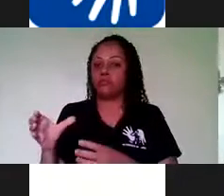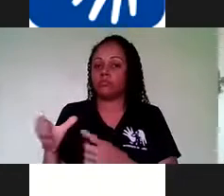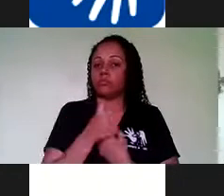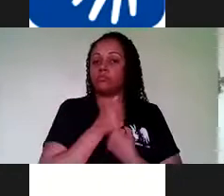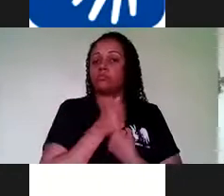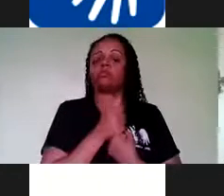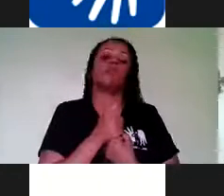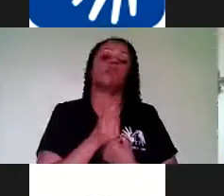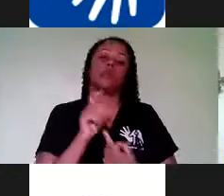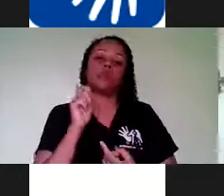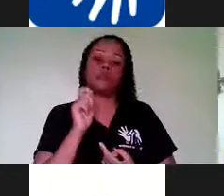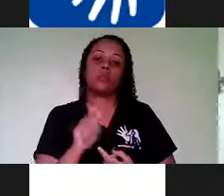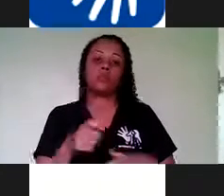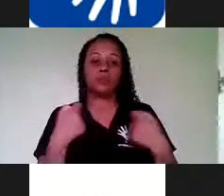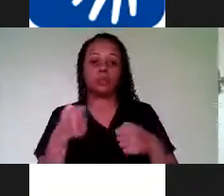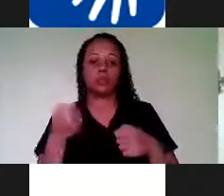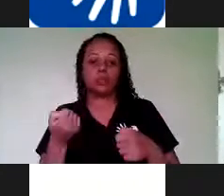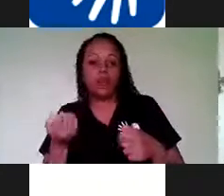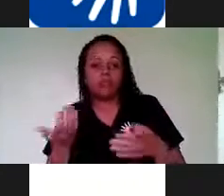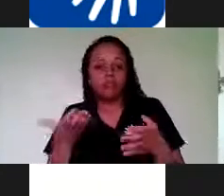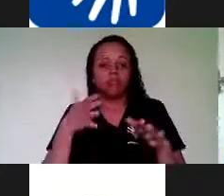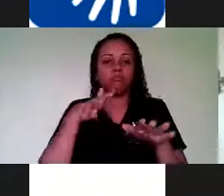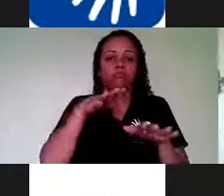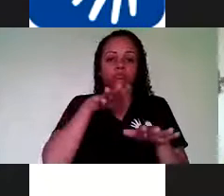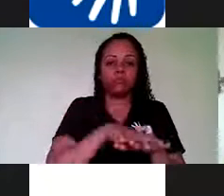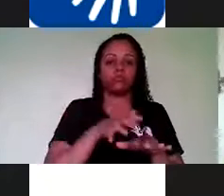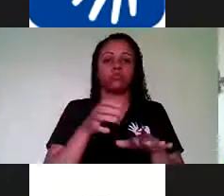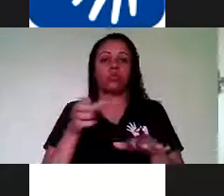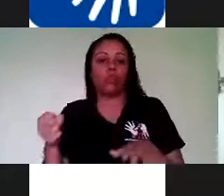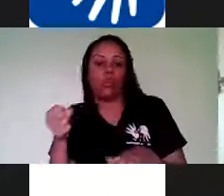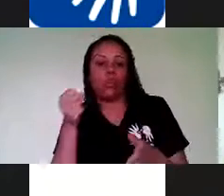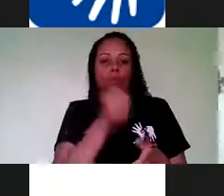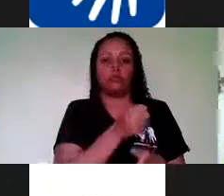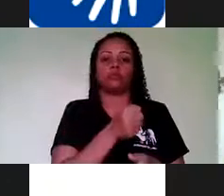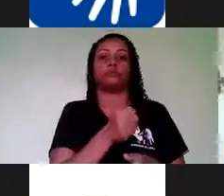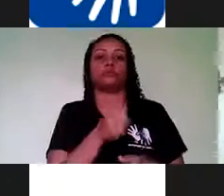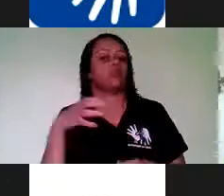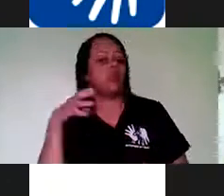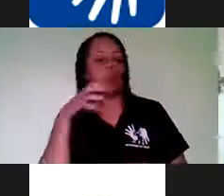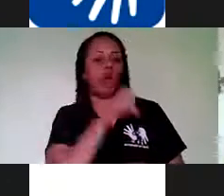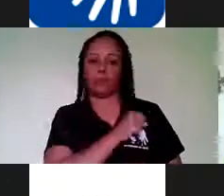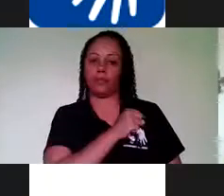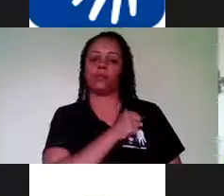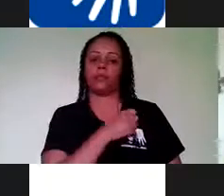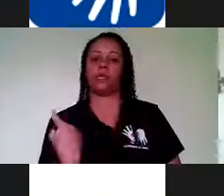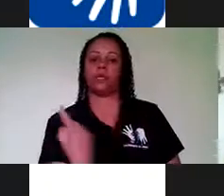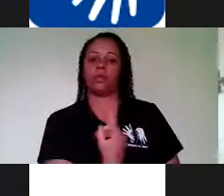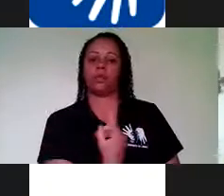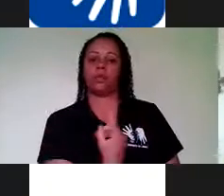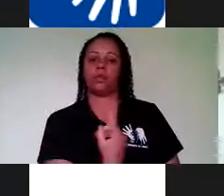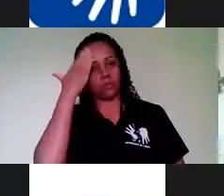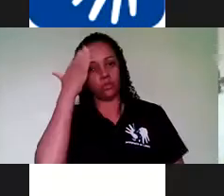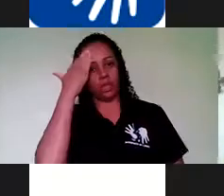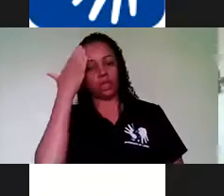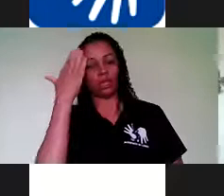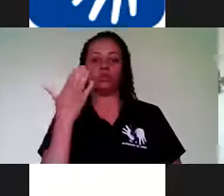seja implantado, o IFBRM, o mais rapidamente possível. Nós sabemos, eu particularmente não tenho